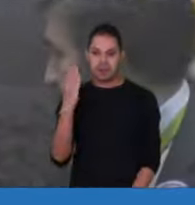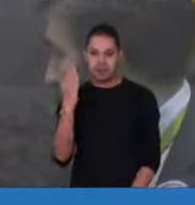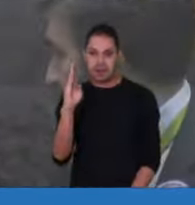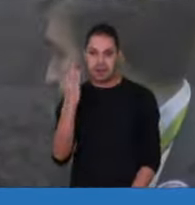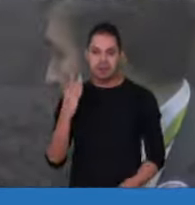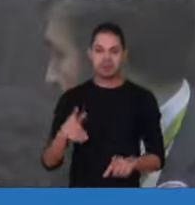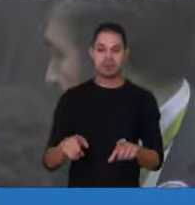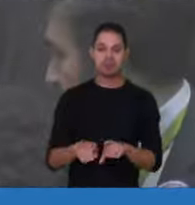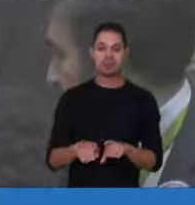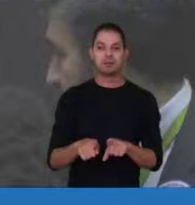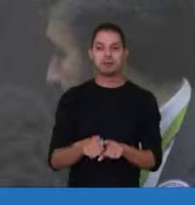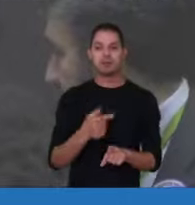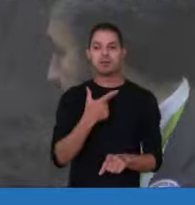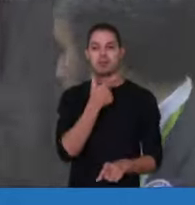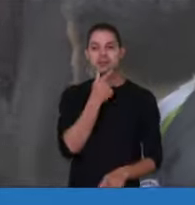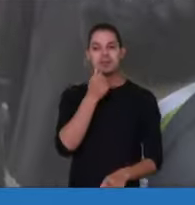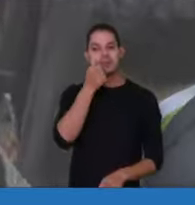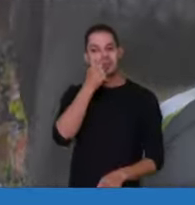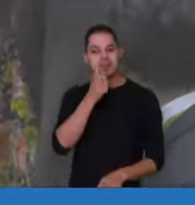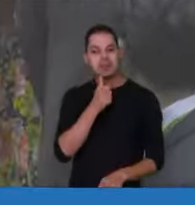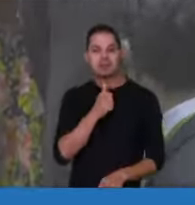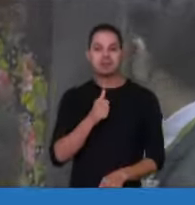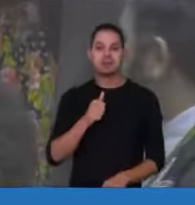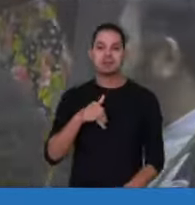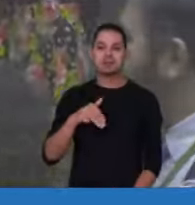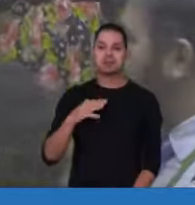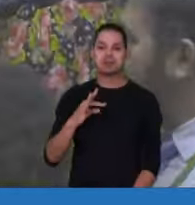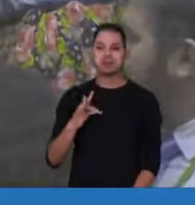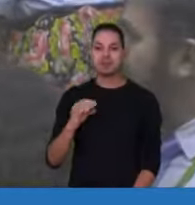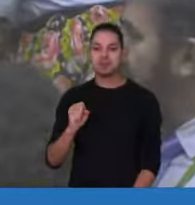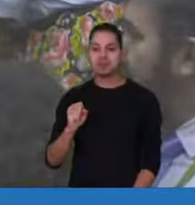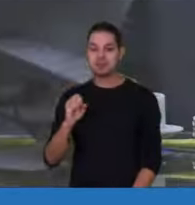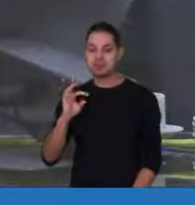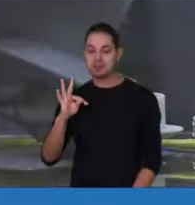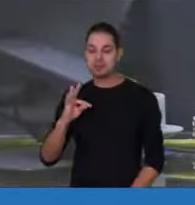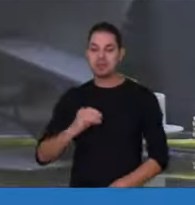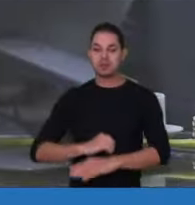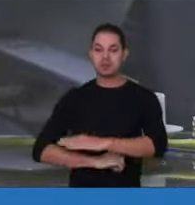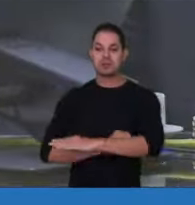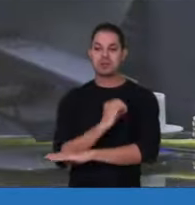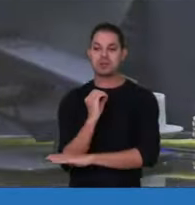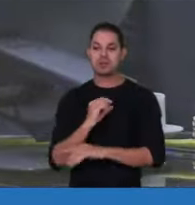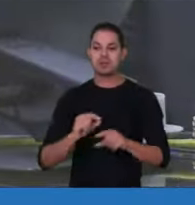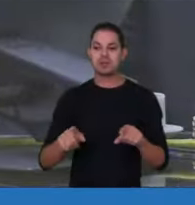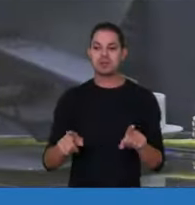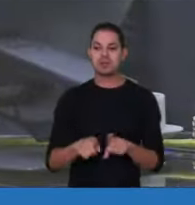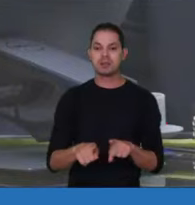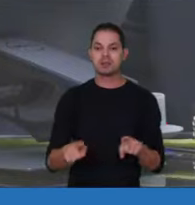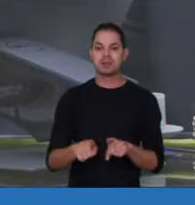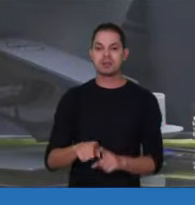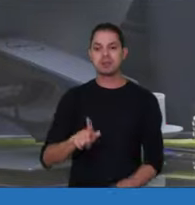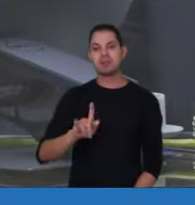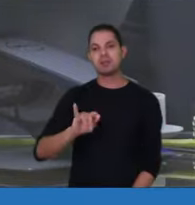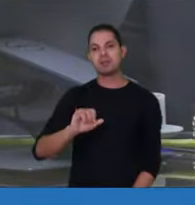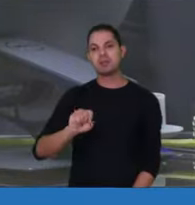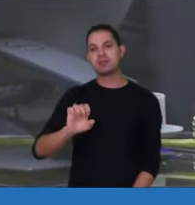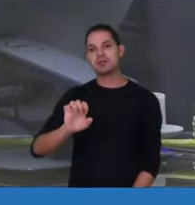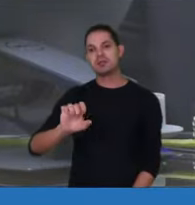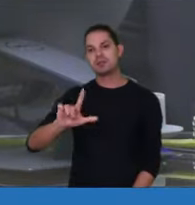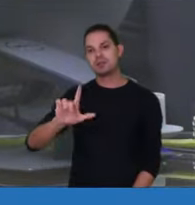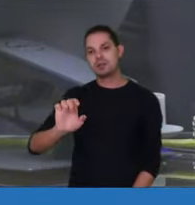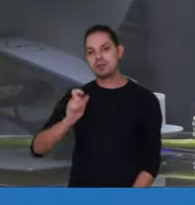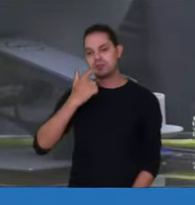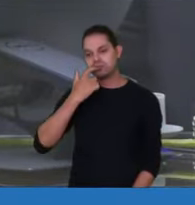do MTST, do Sol Nascente, a querida Gisele Barbieri, que daqui a pouco vai cantar